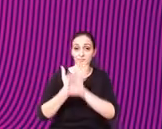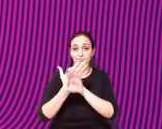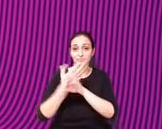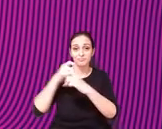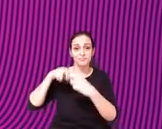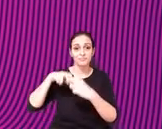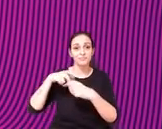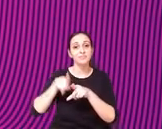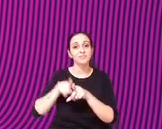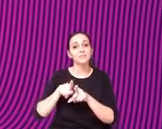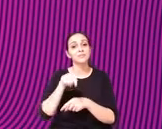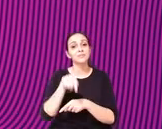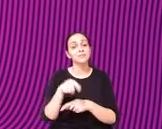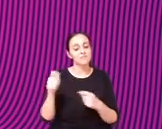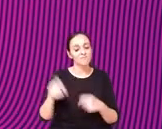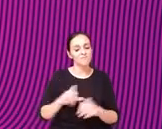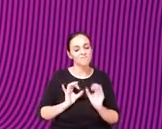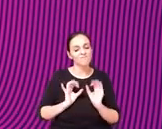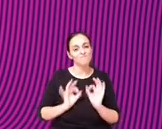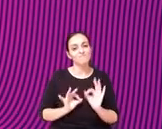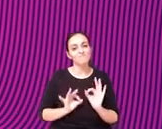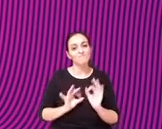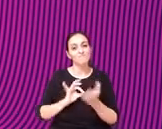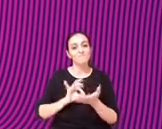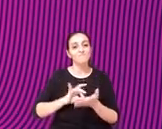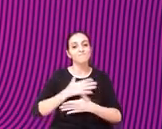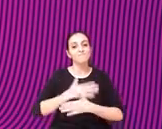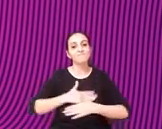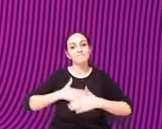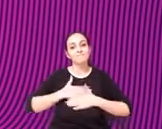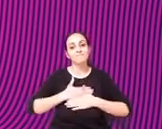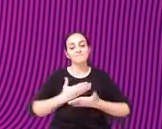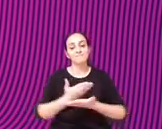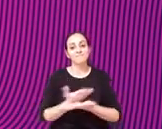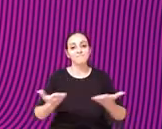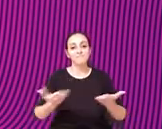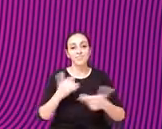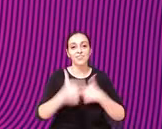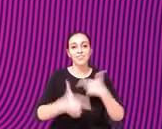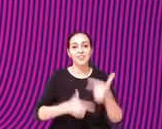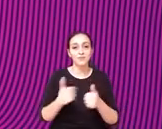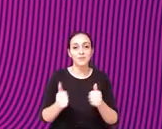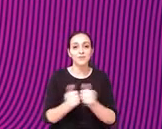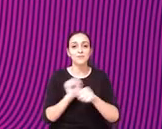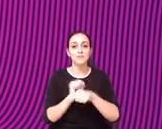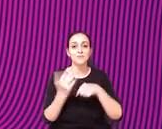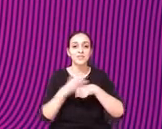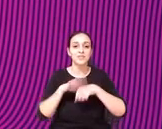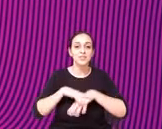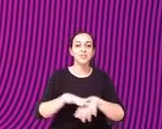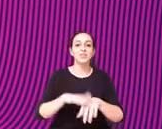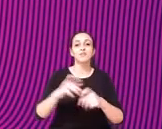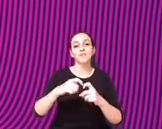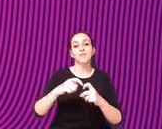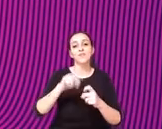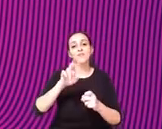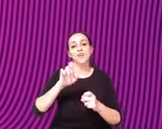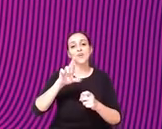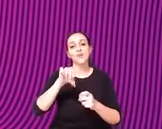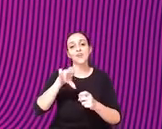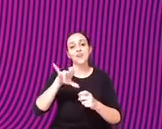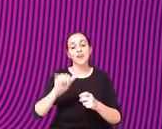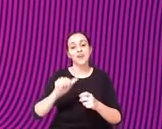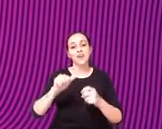seguramente eu posso dizer a vocês a minha satisfação de ter trabalhado na pandemia com a doutora Verônica, médica de família,